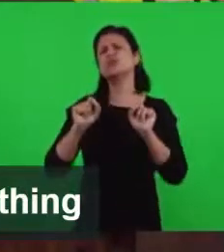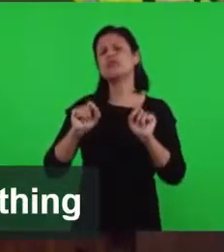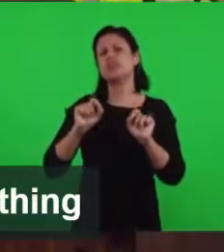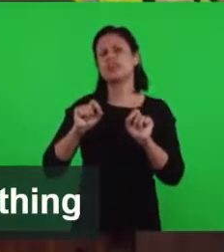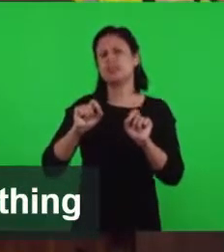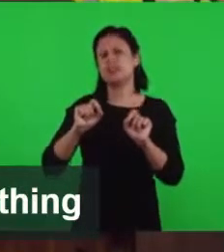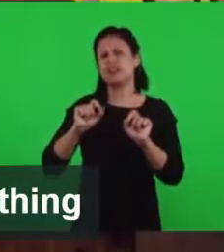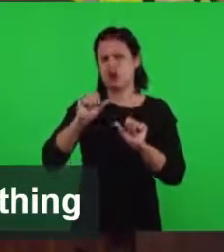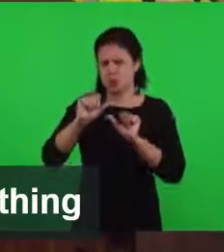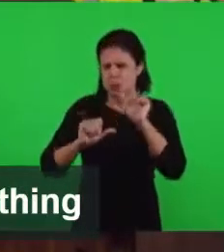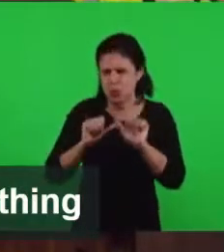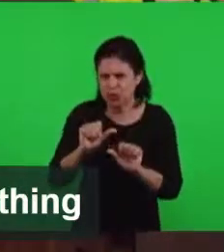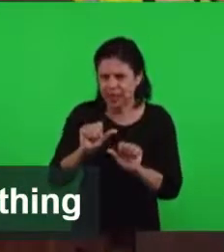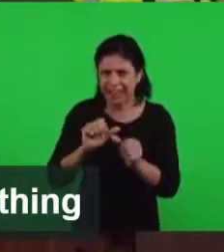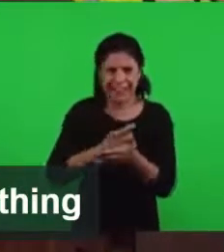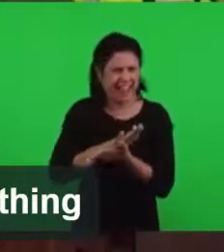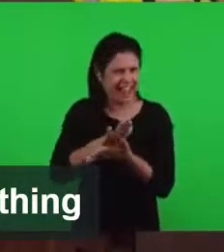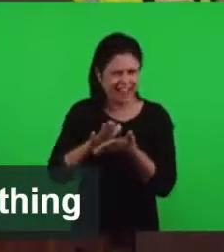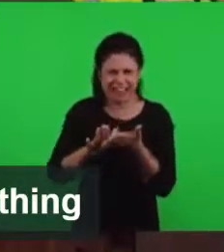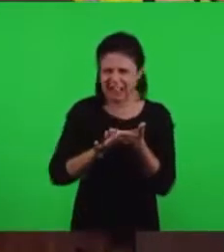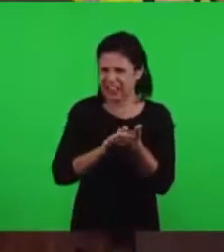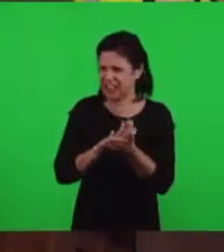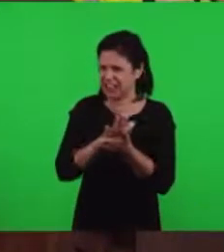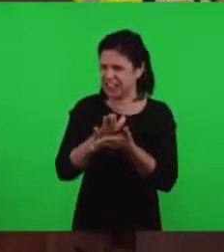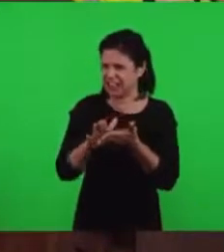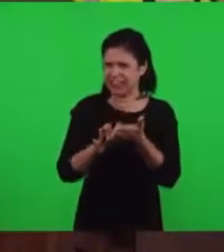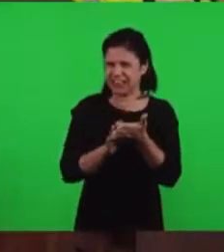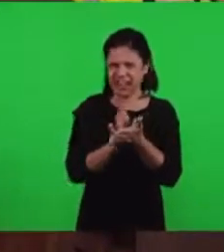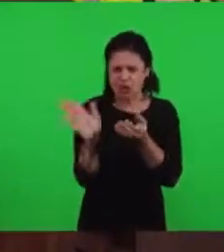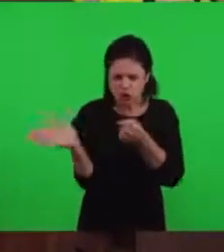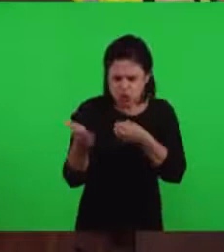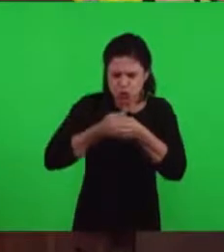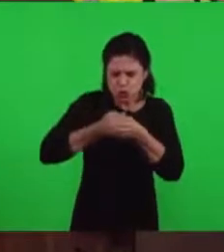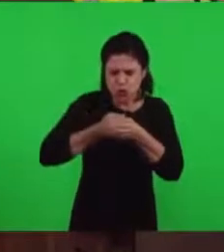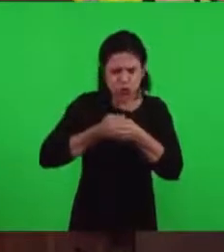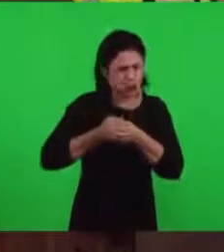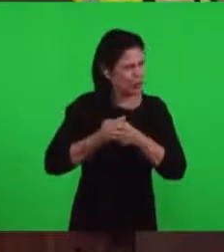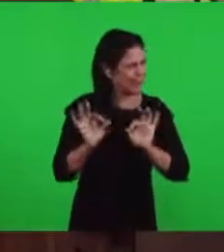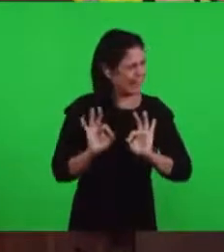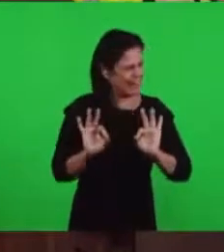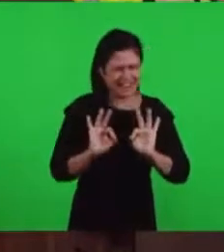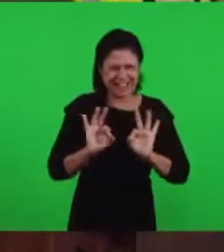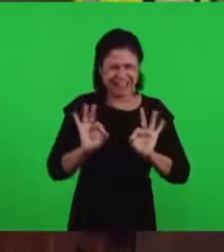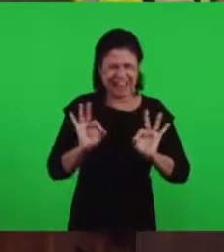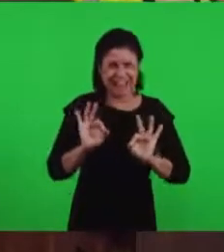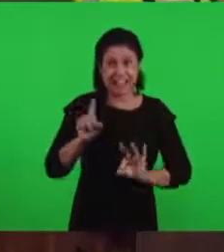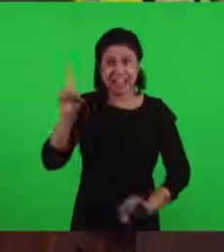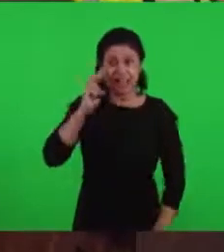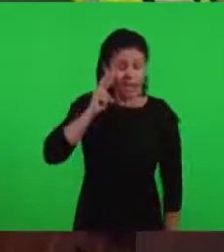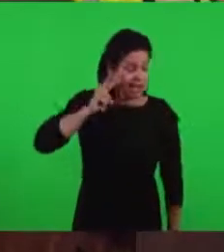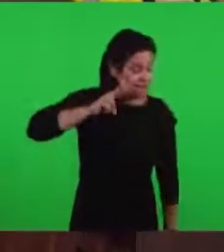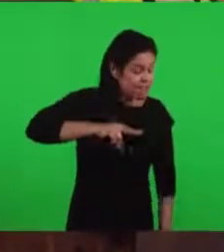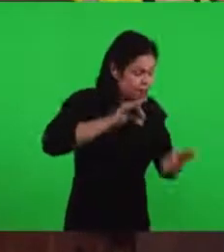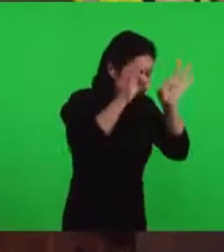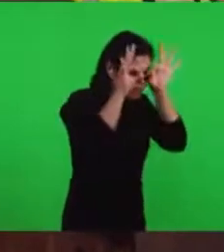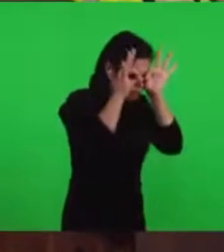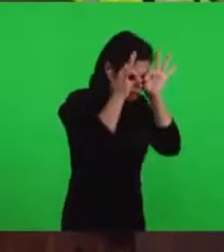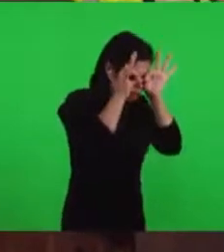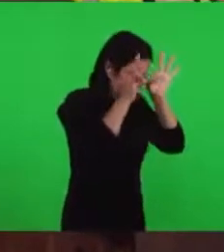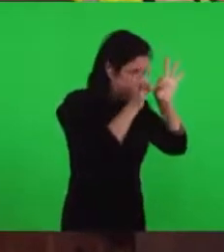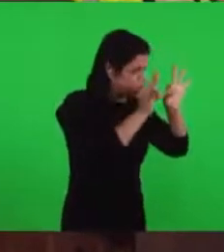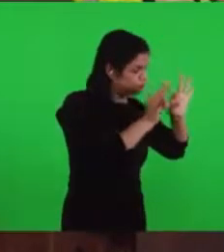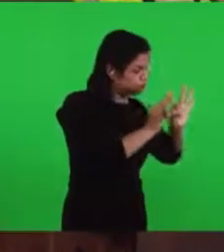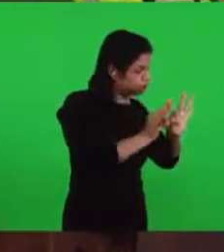ficará oculto nada ficará escondido ao seu olhar ao seu rosto a a sua